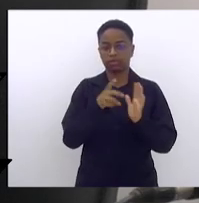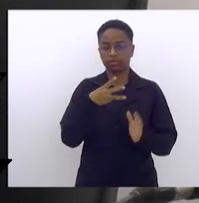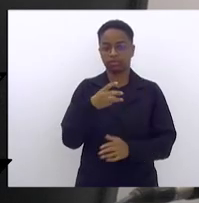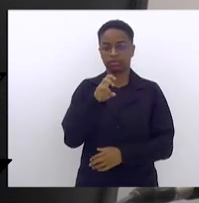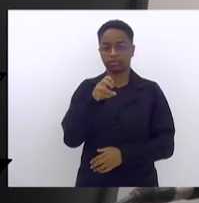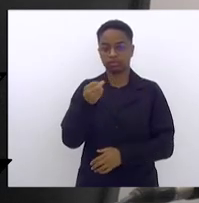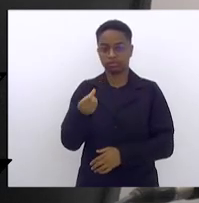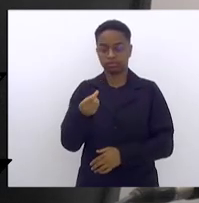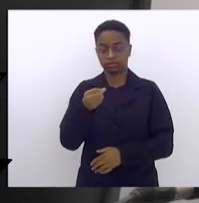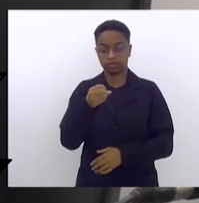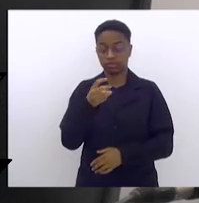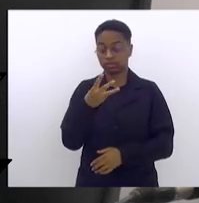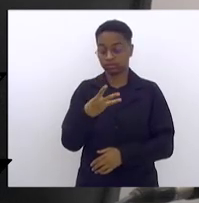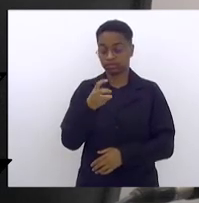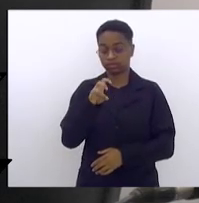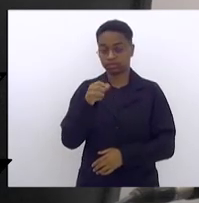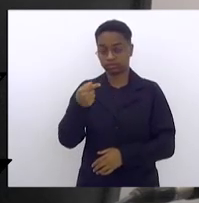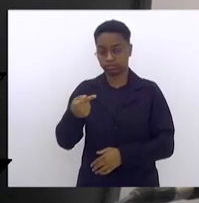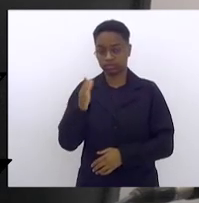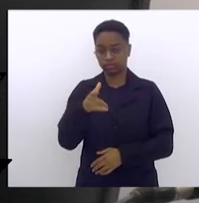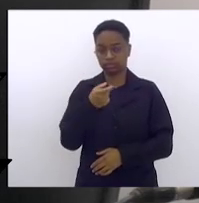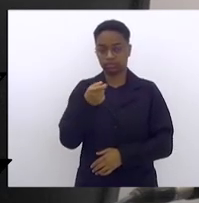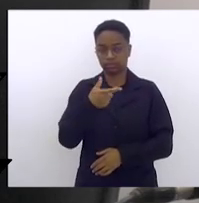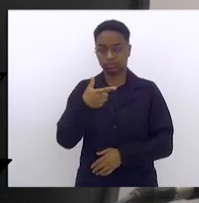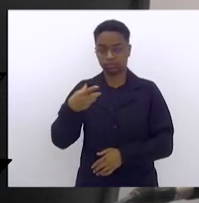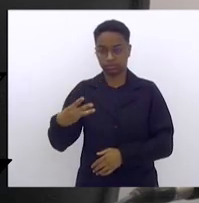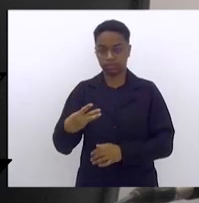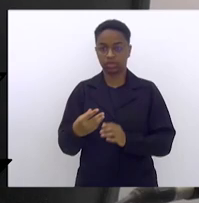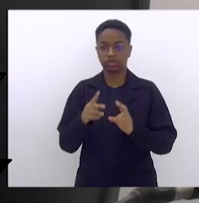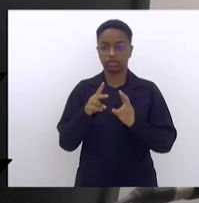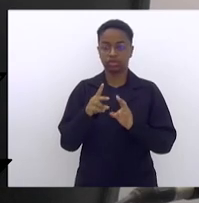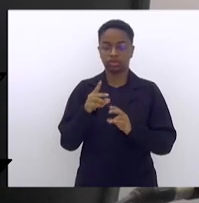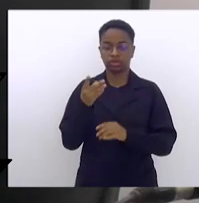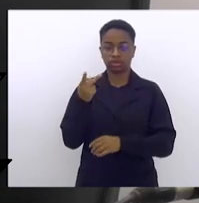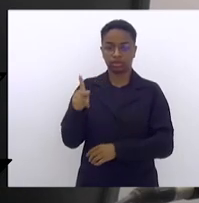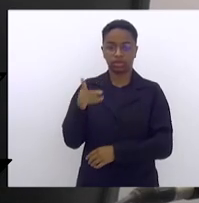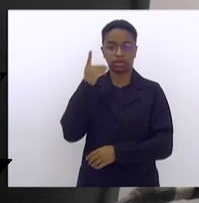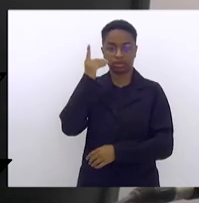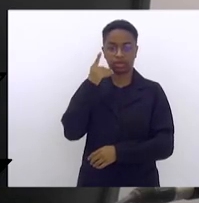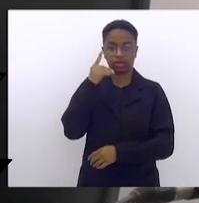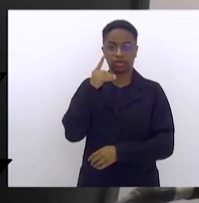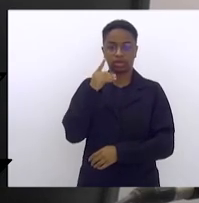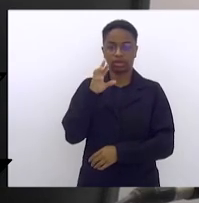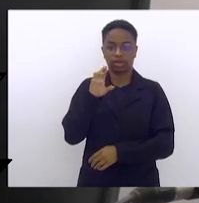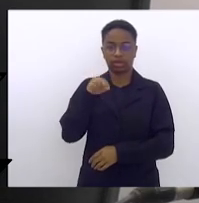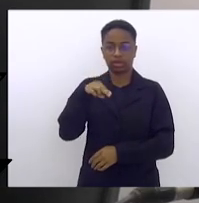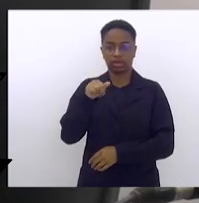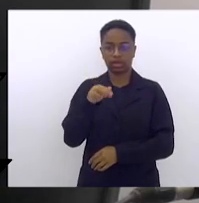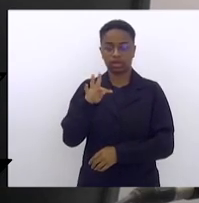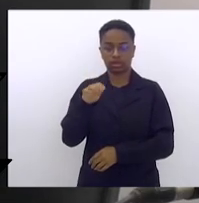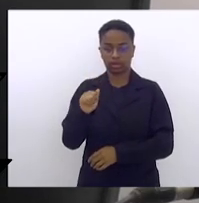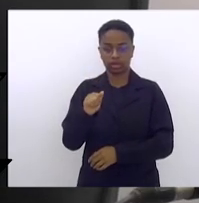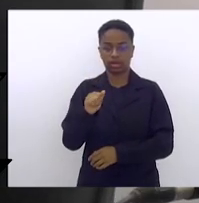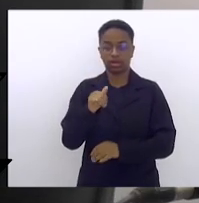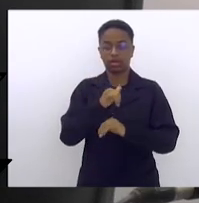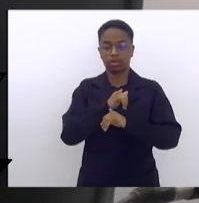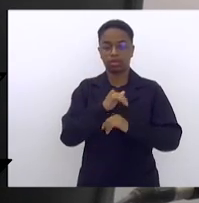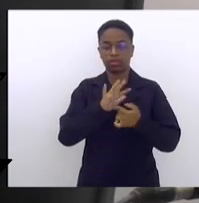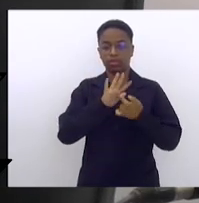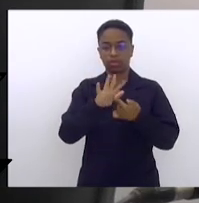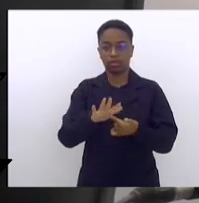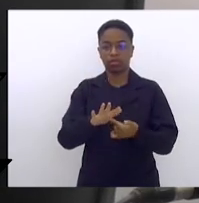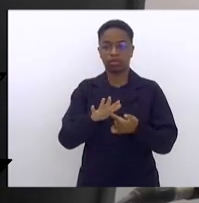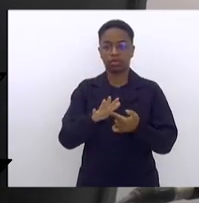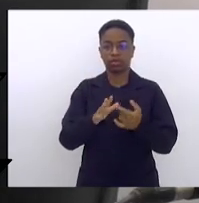de 23, de autoria da deputada Renata Souza, que declara o Instituto Cultine Patrimônio Cultural